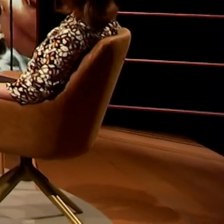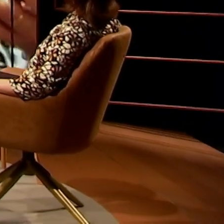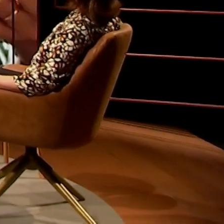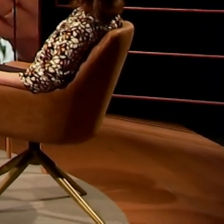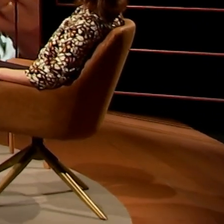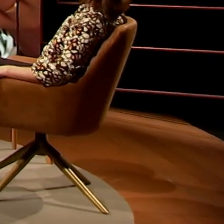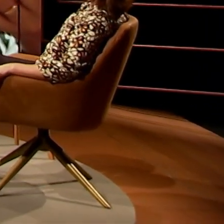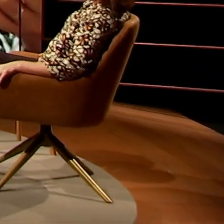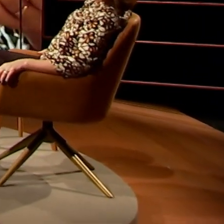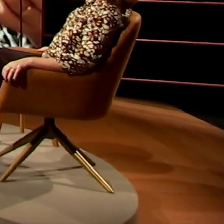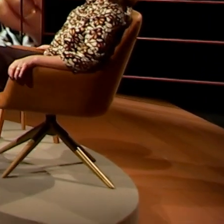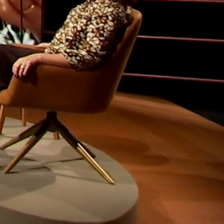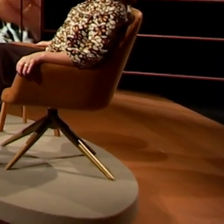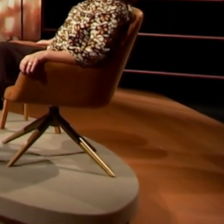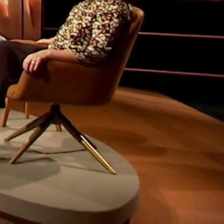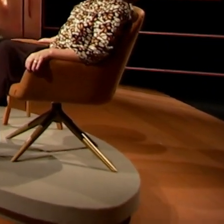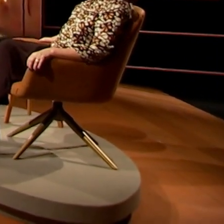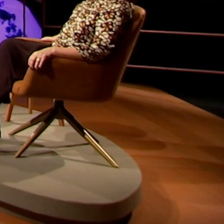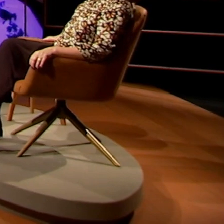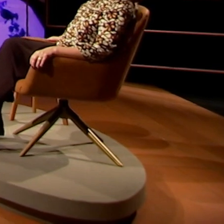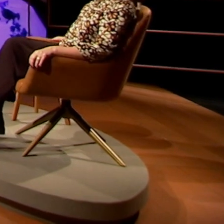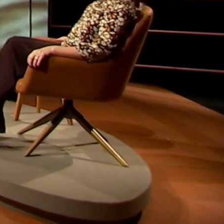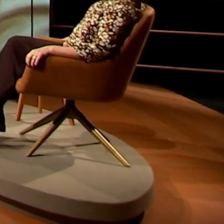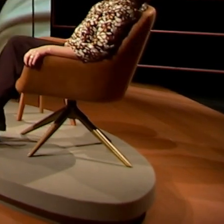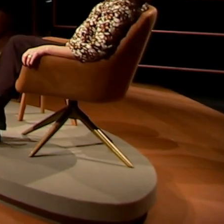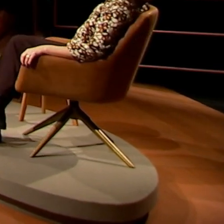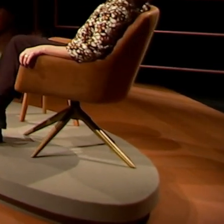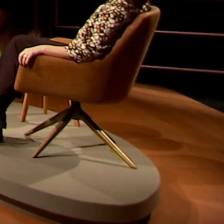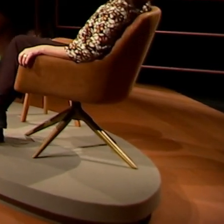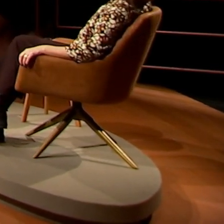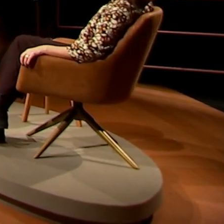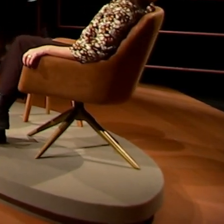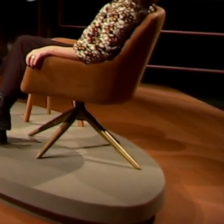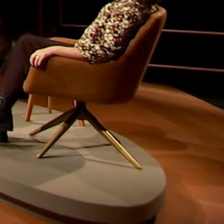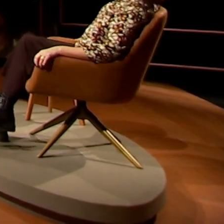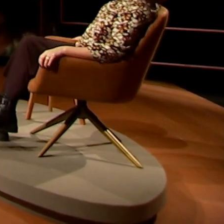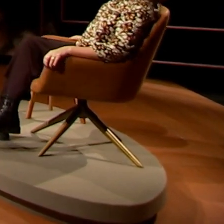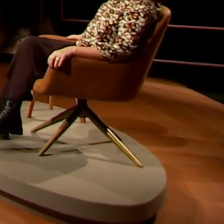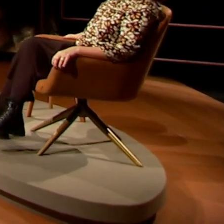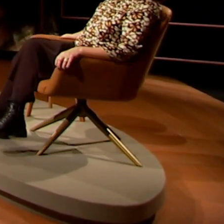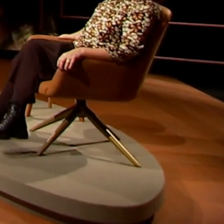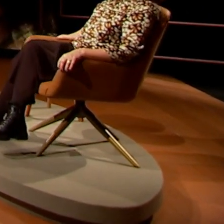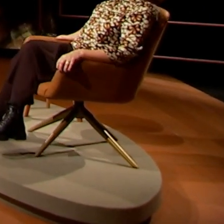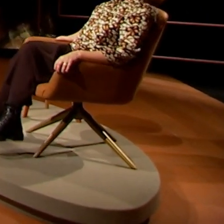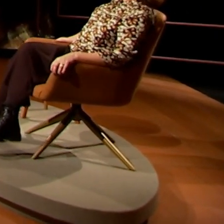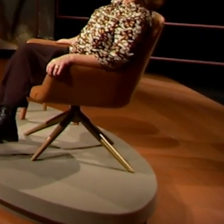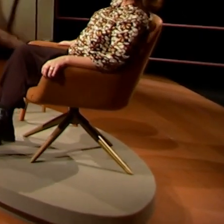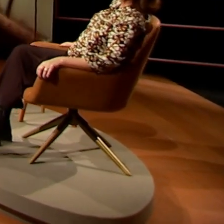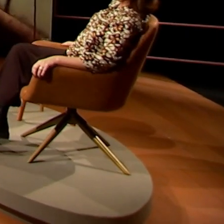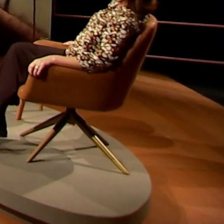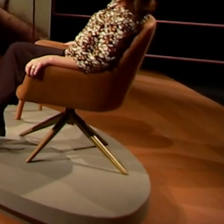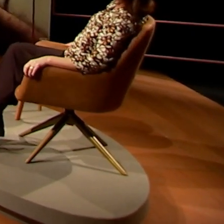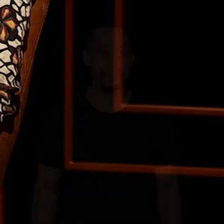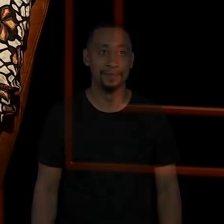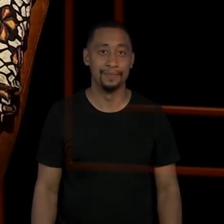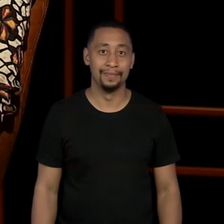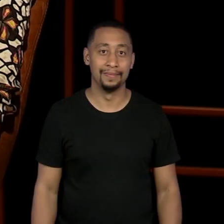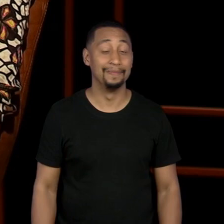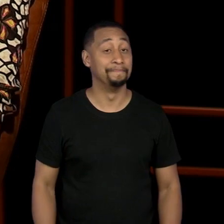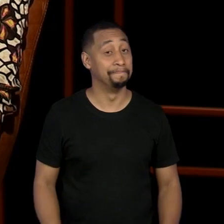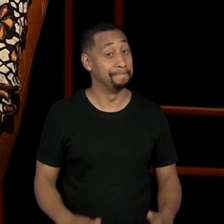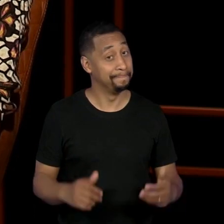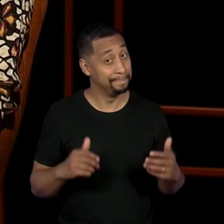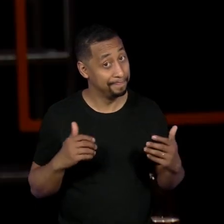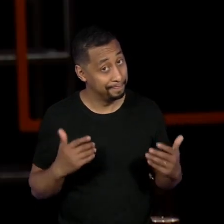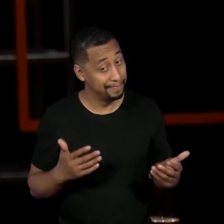Nem sempre o samba é alegria, nem sempre o fado é sofredor. Nem sempre o